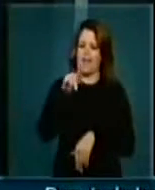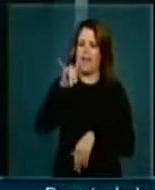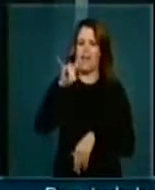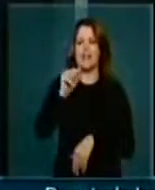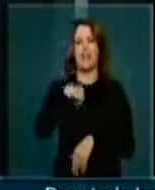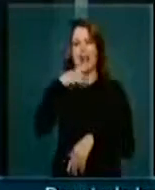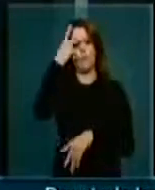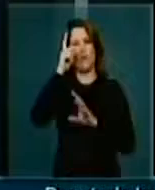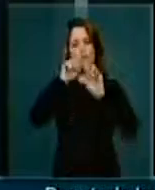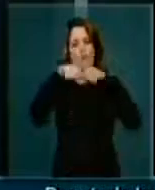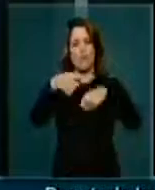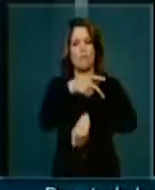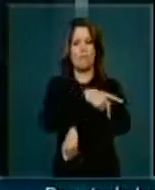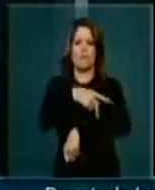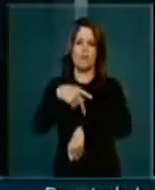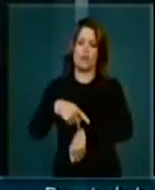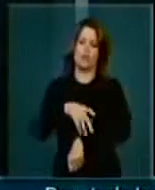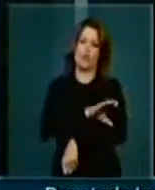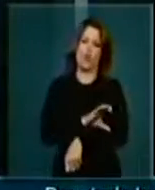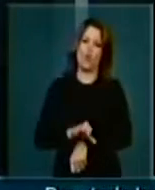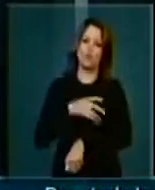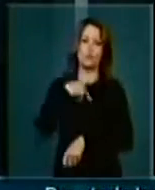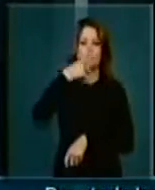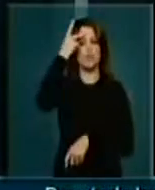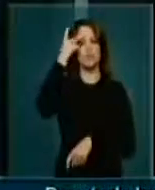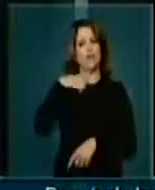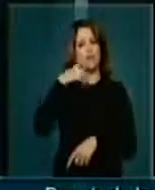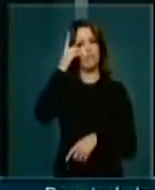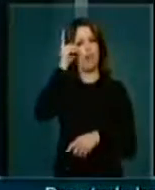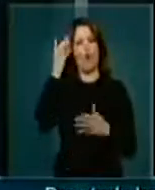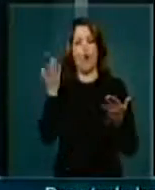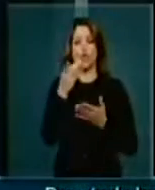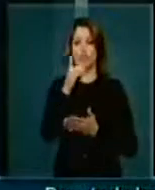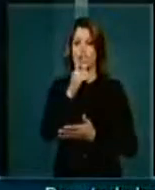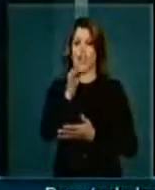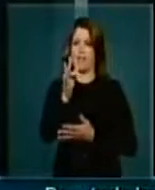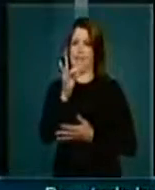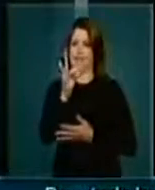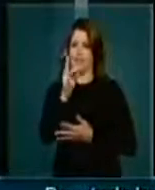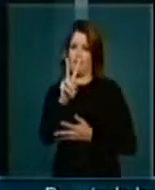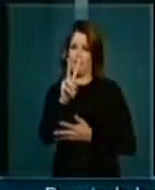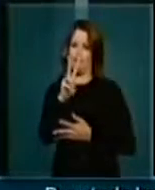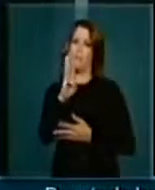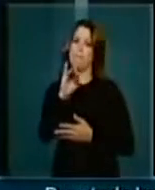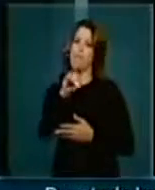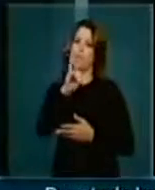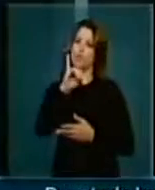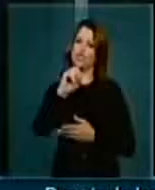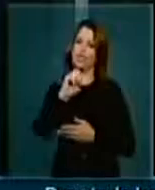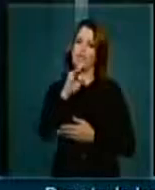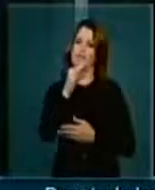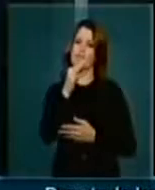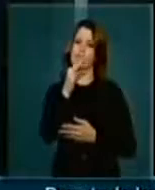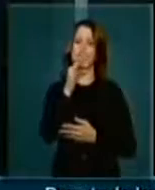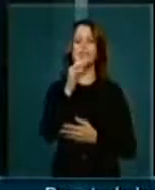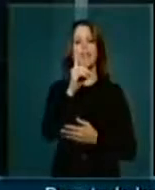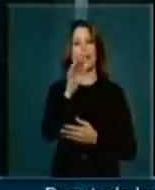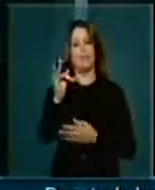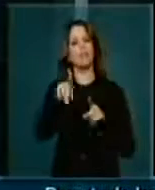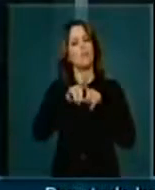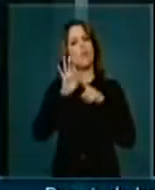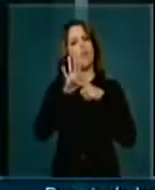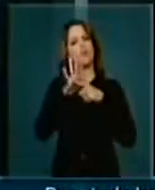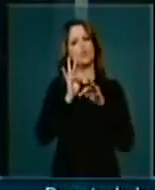uma das formandas no curso de pedagogia portador de síndrome de Down, que hoje no DF-TV, no Bom Dia DF, também foi